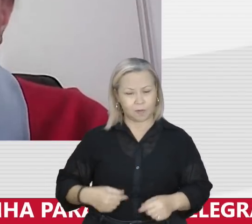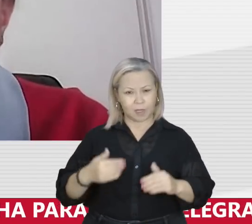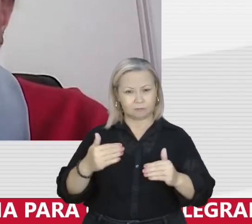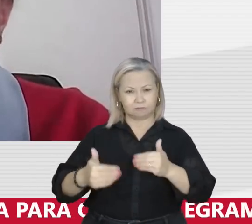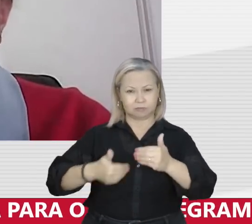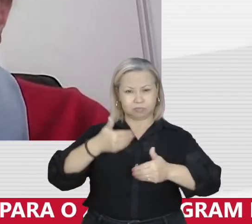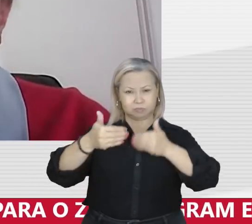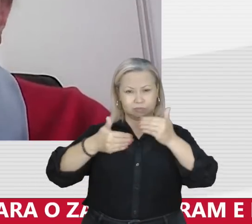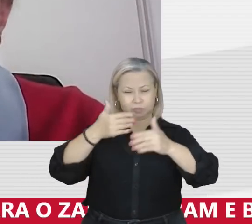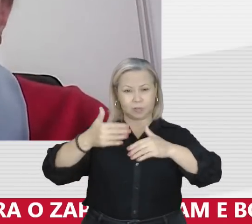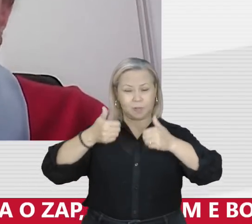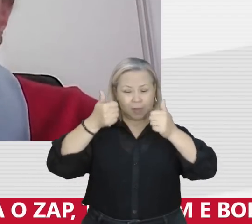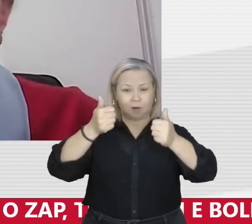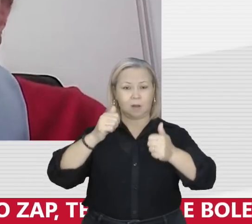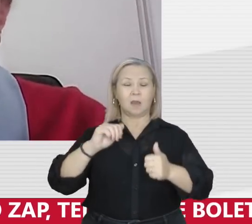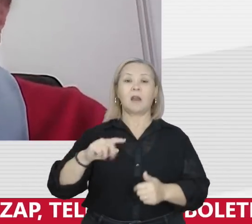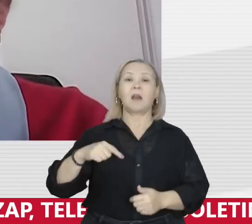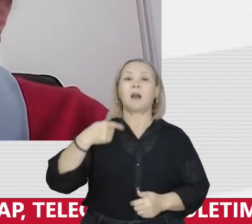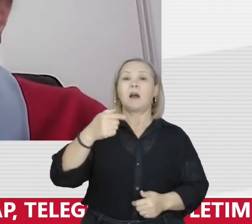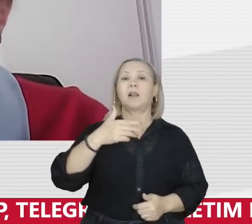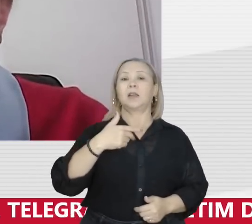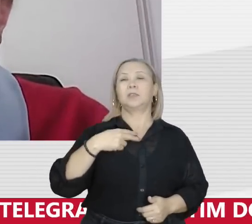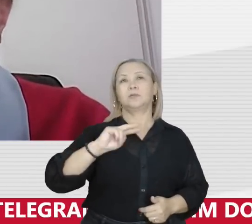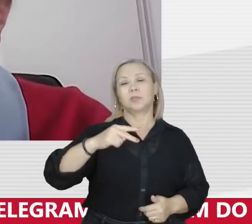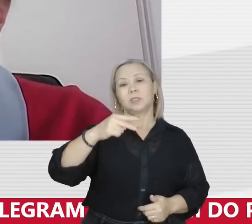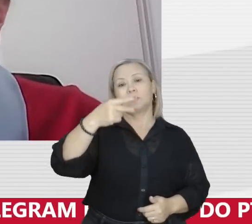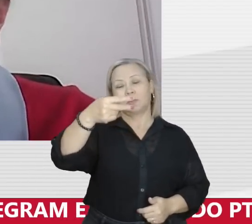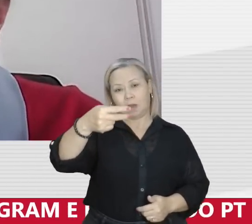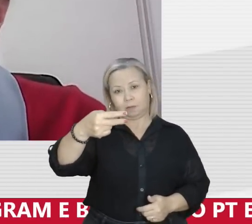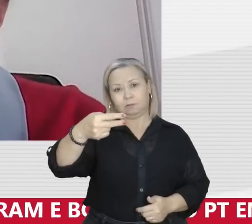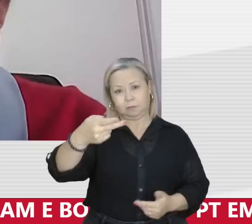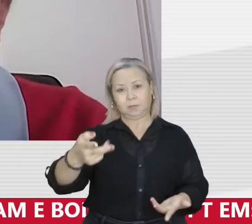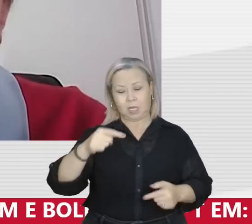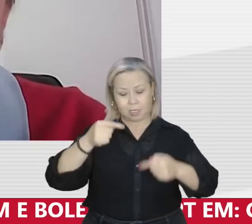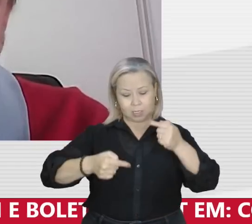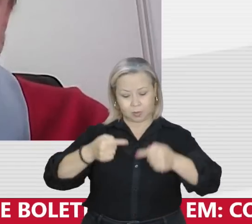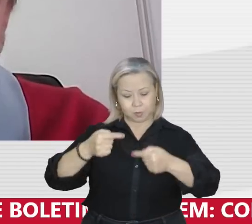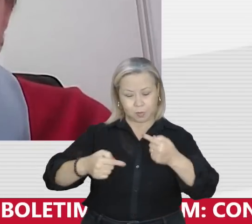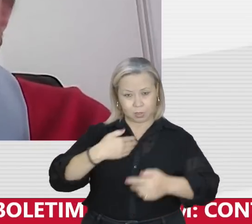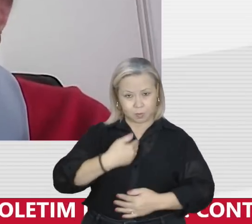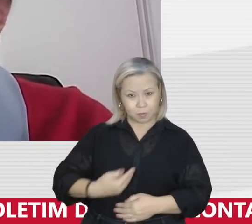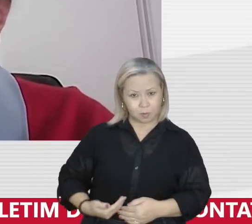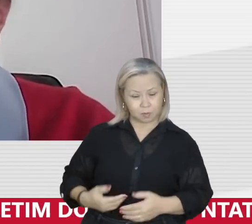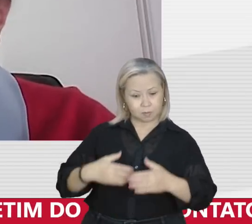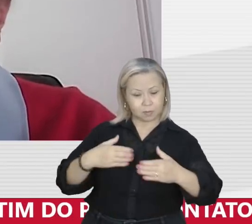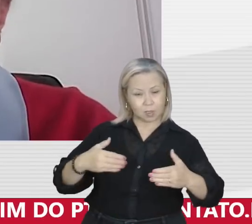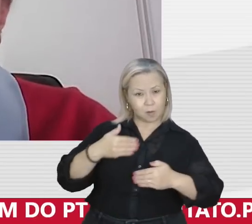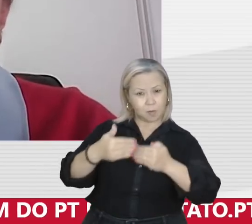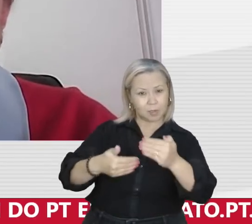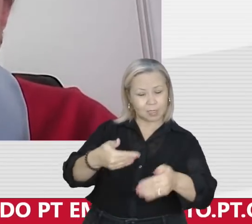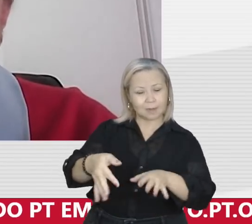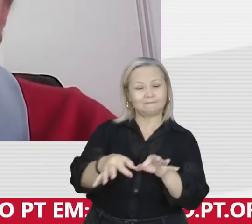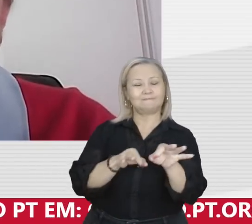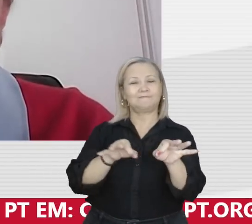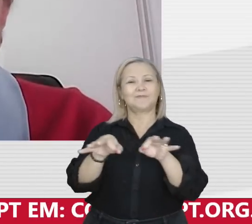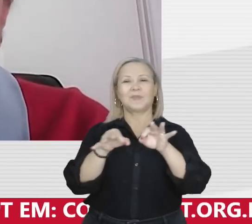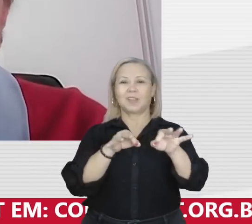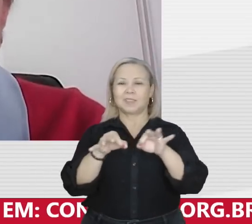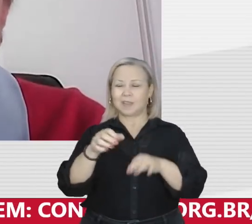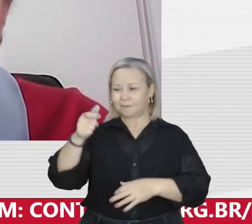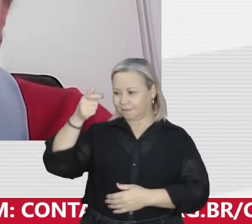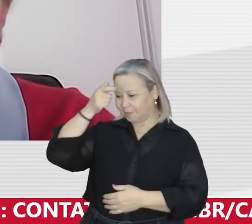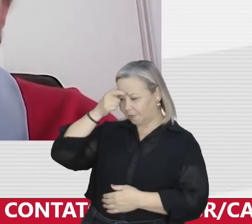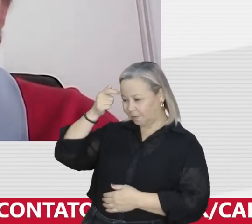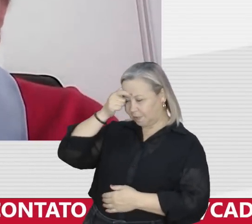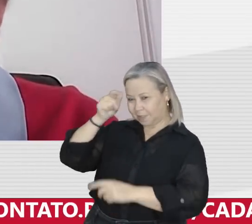dos resultados das suas políticas públicas, um amplo processo de organização e de conscientização